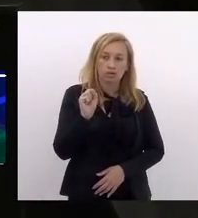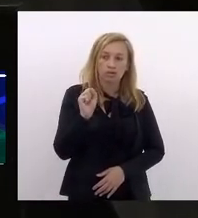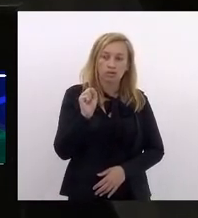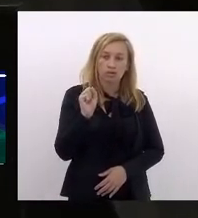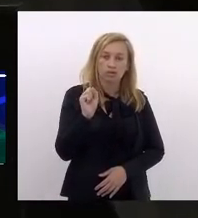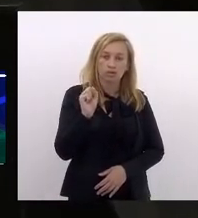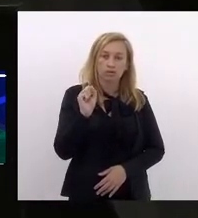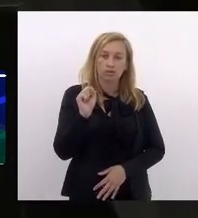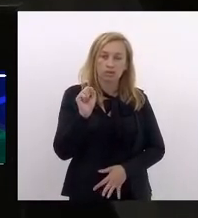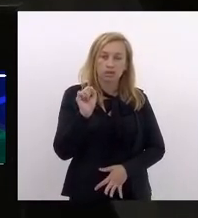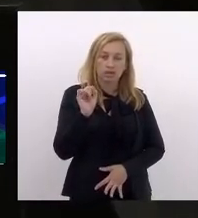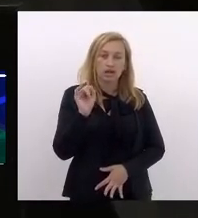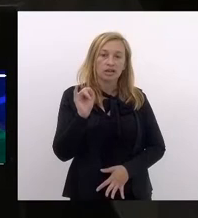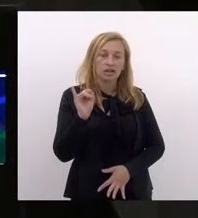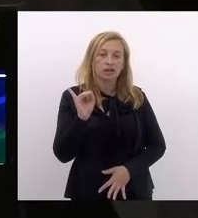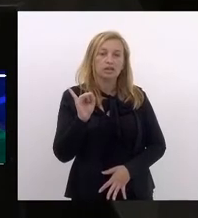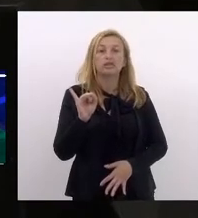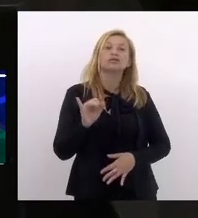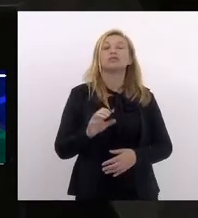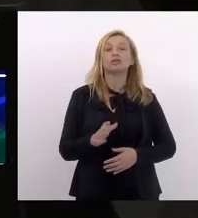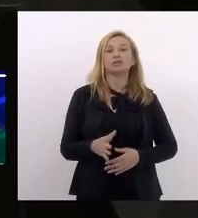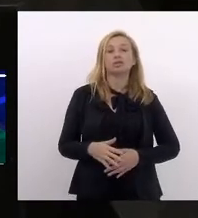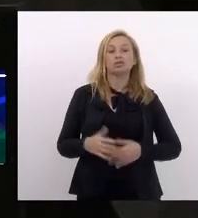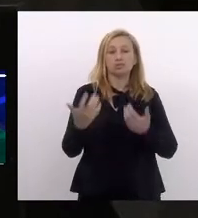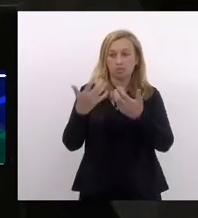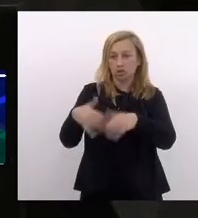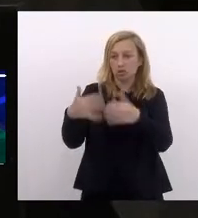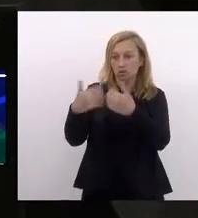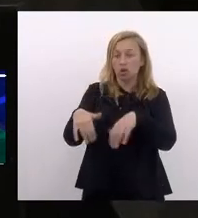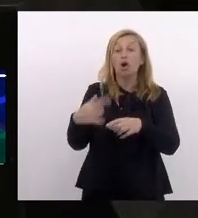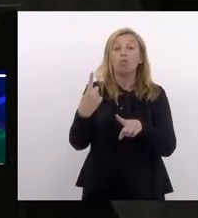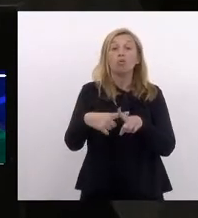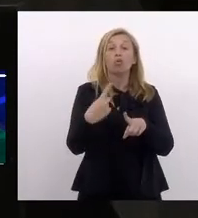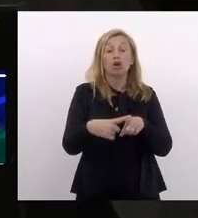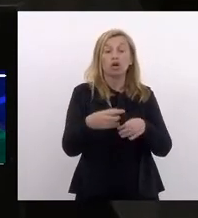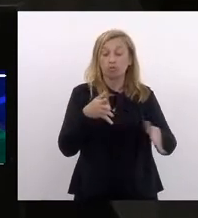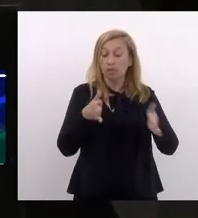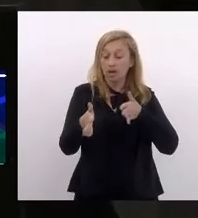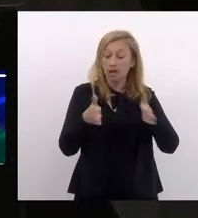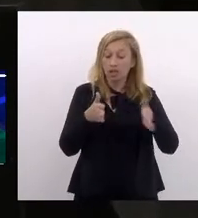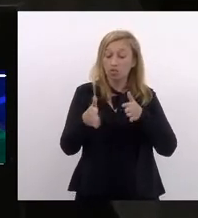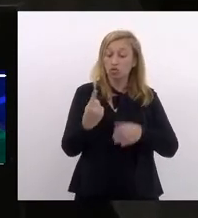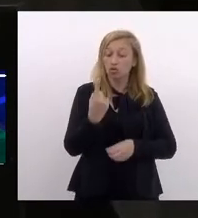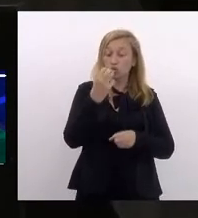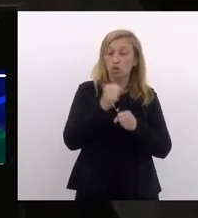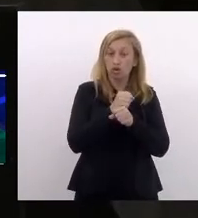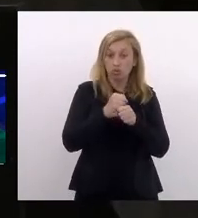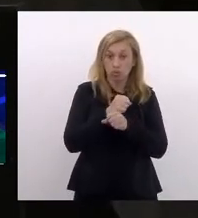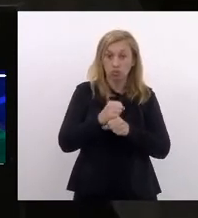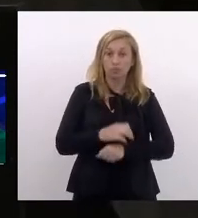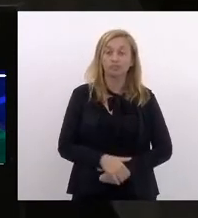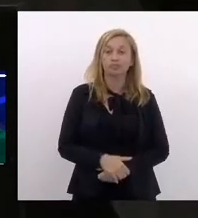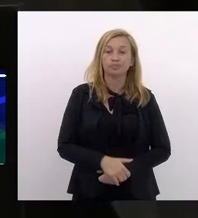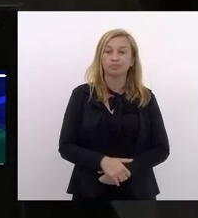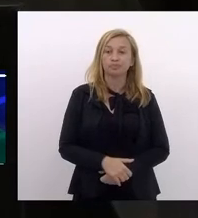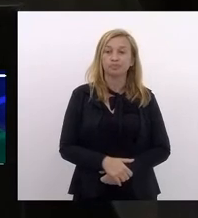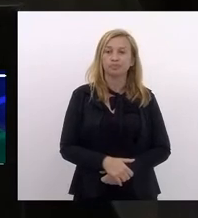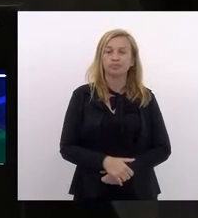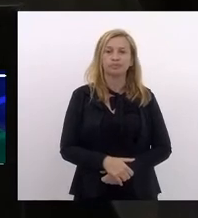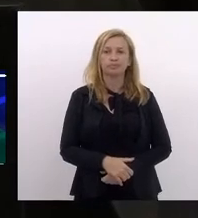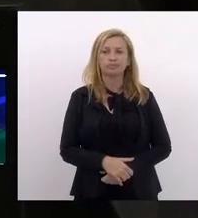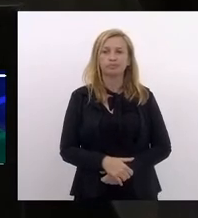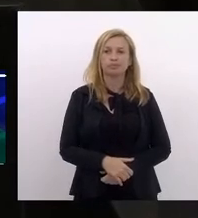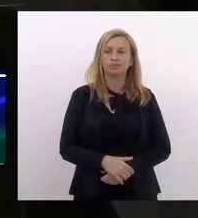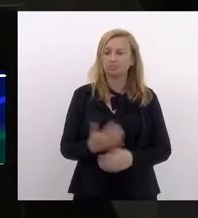à Prefeitura de Petrópolis. Porque durante esse período de um ano, está se vivendo